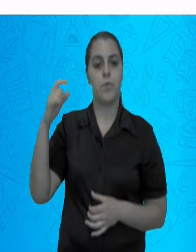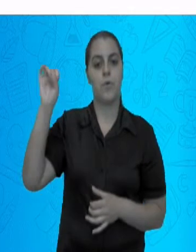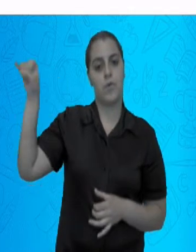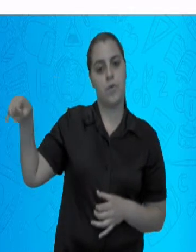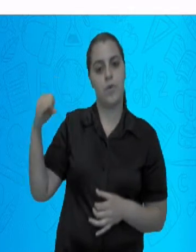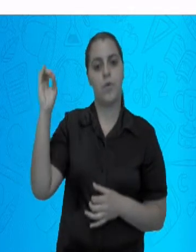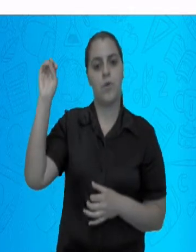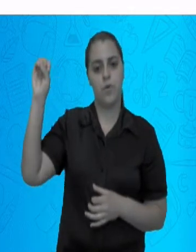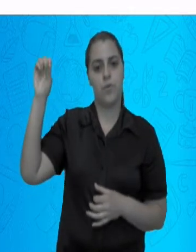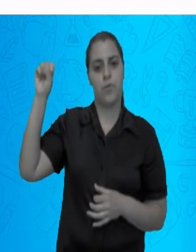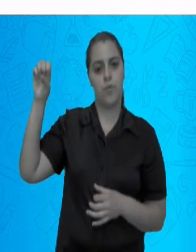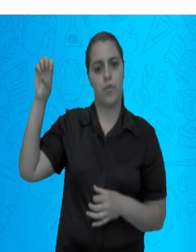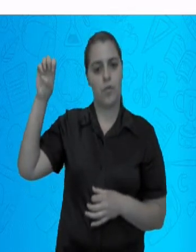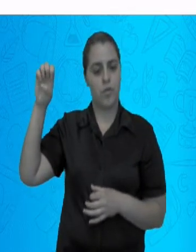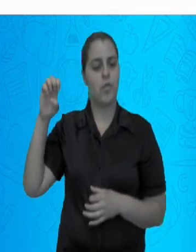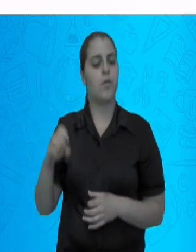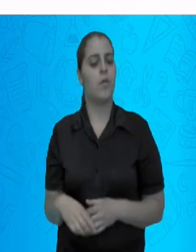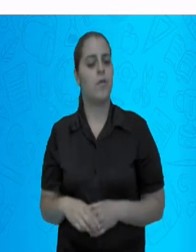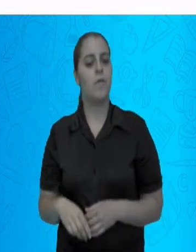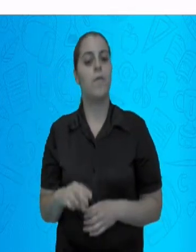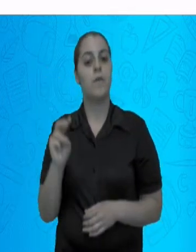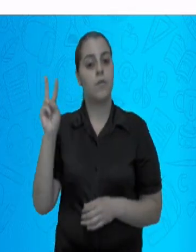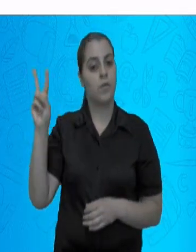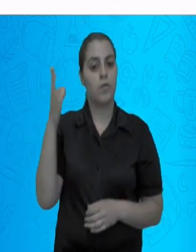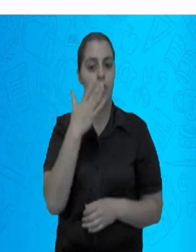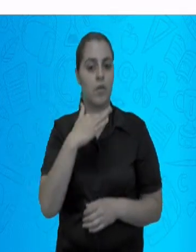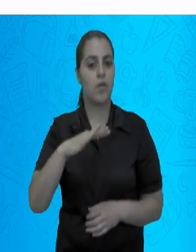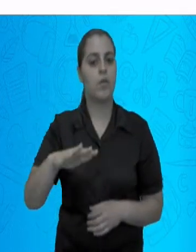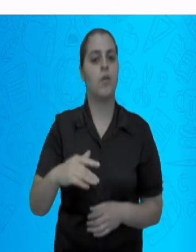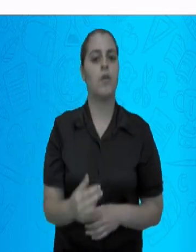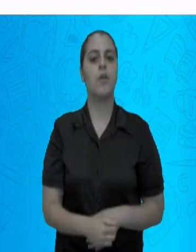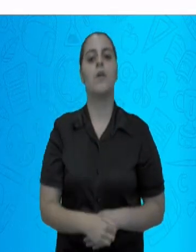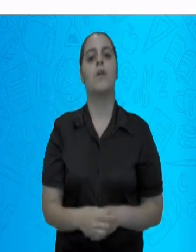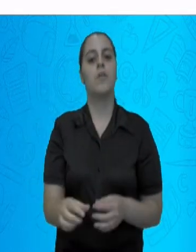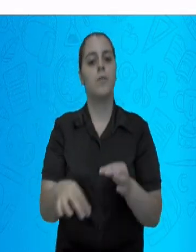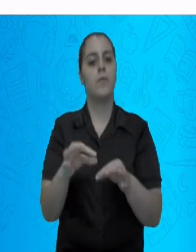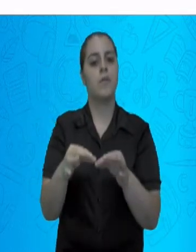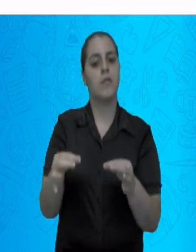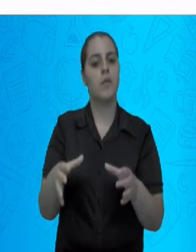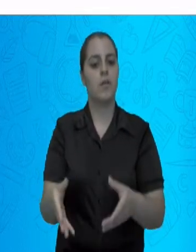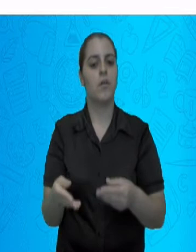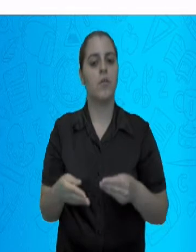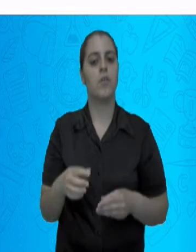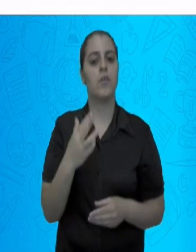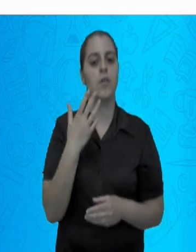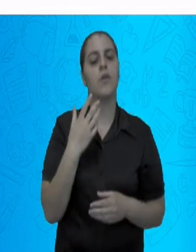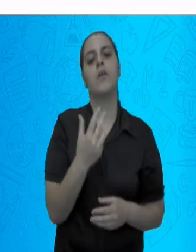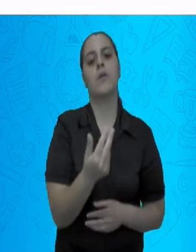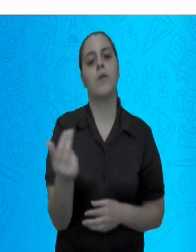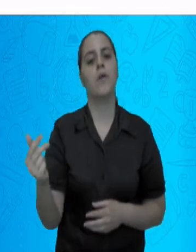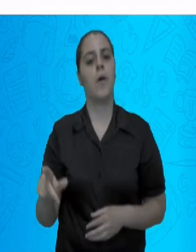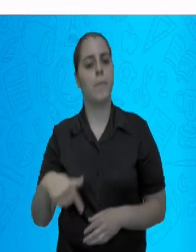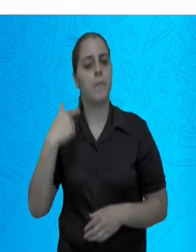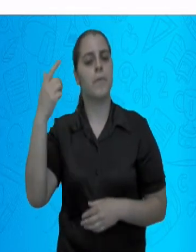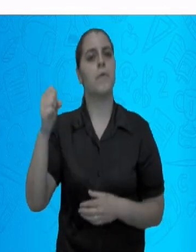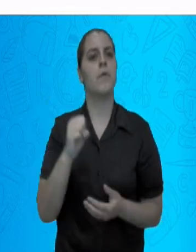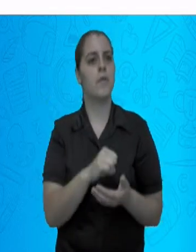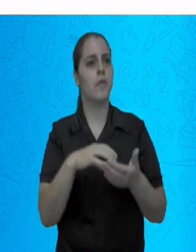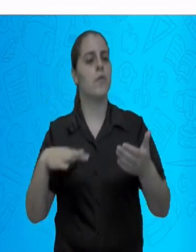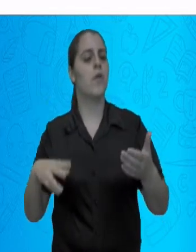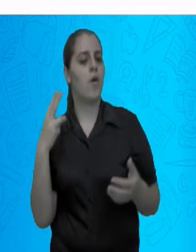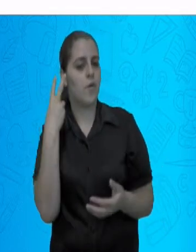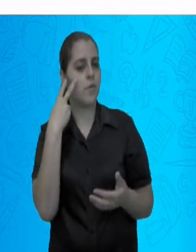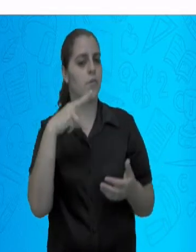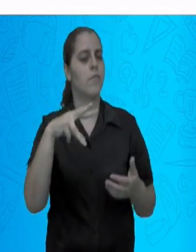Foram as 2 crianças que receberam a mesma quantidade. A próxima atividade.